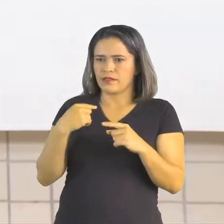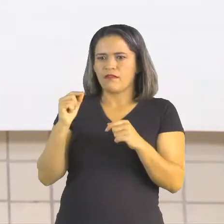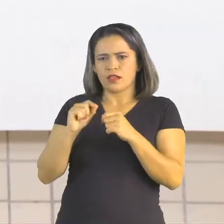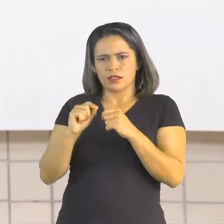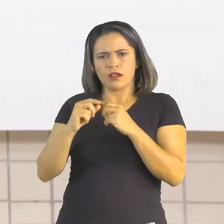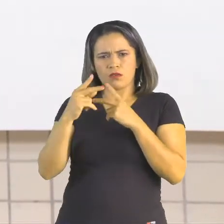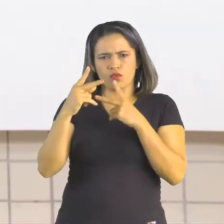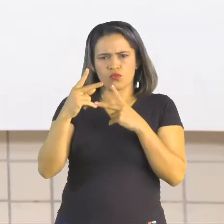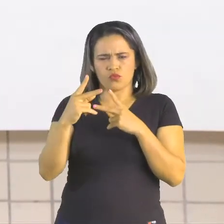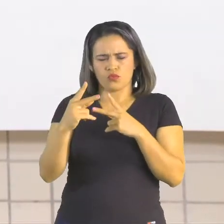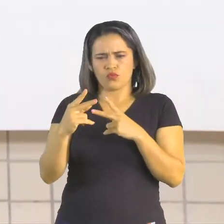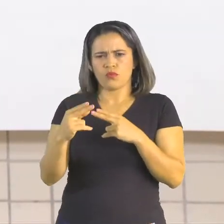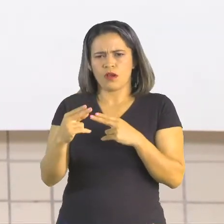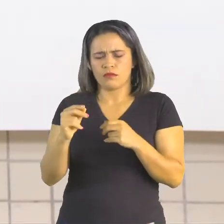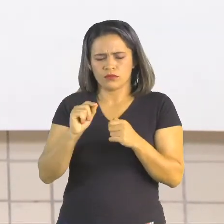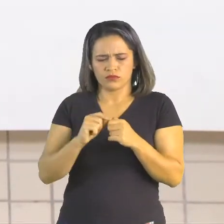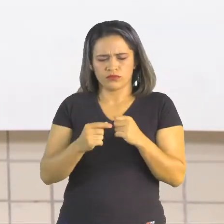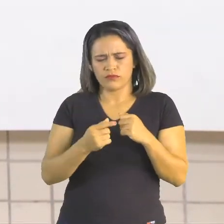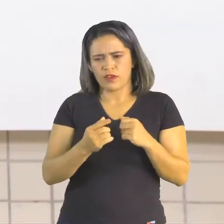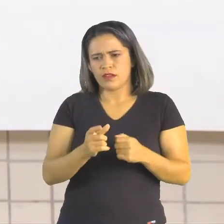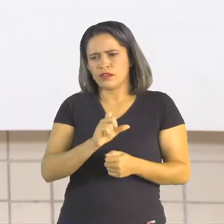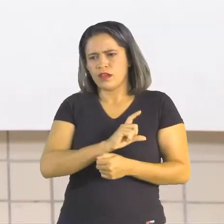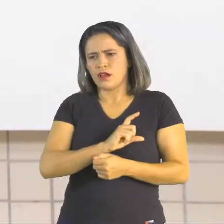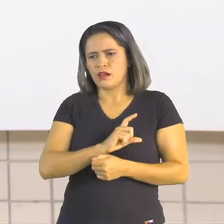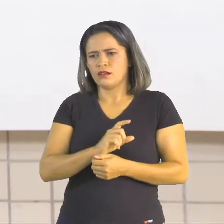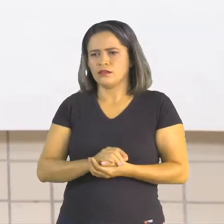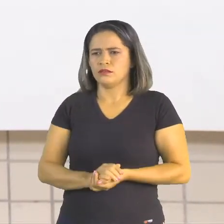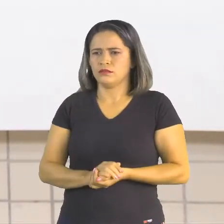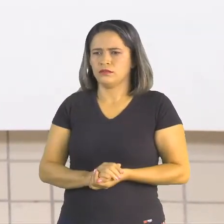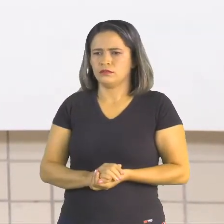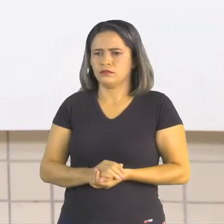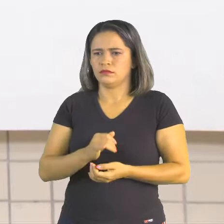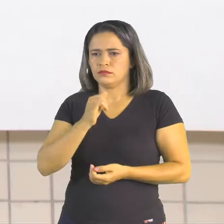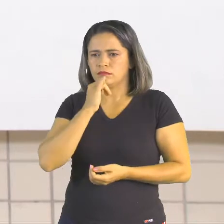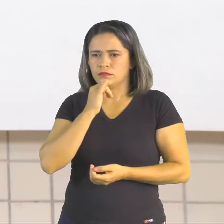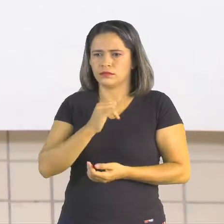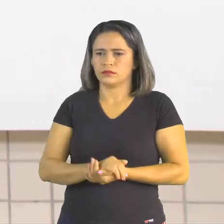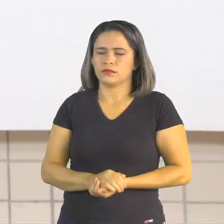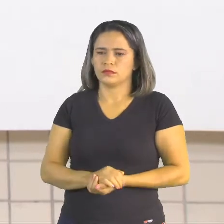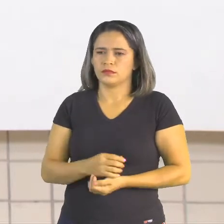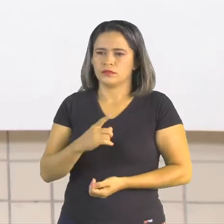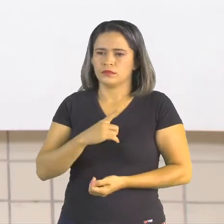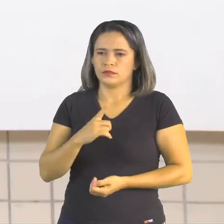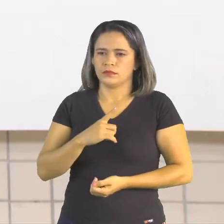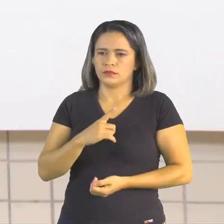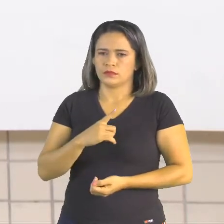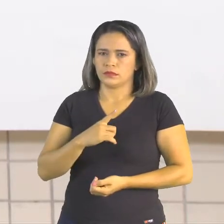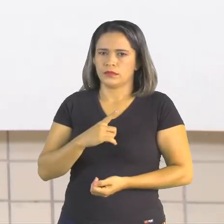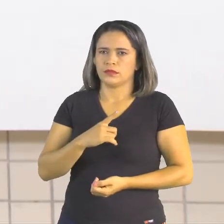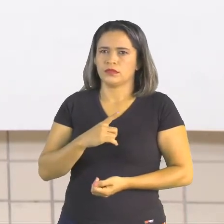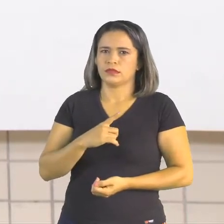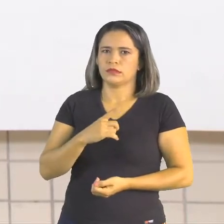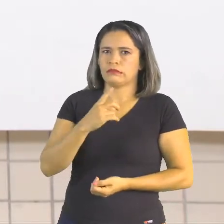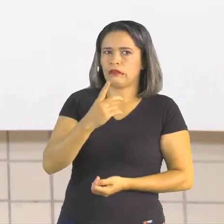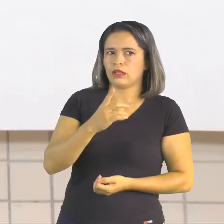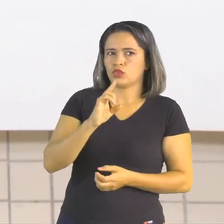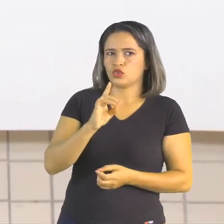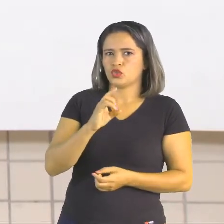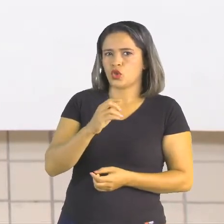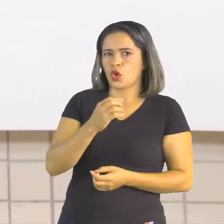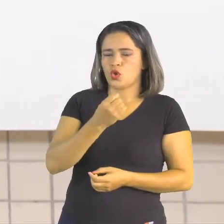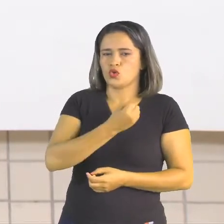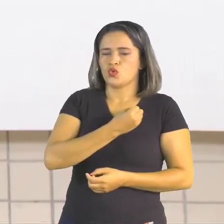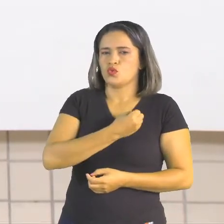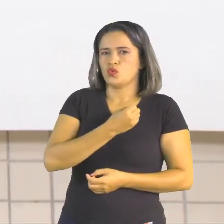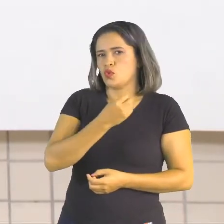mesma forma que a gente fez o exercício anterior. De que forma? Aqui agora a gente já não tem décimos como nos nossos